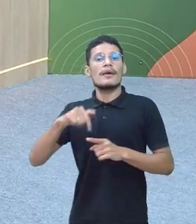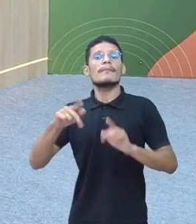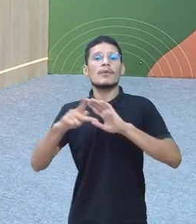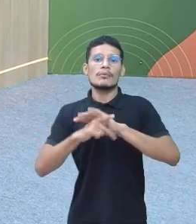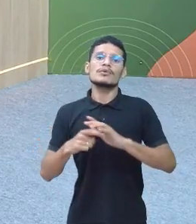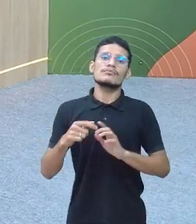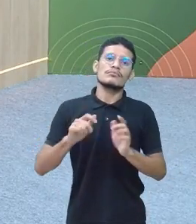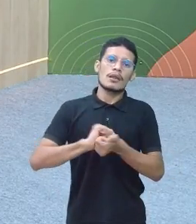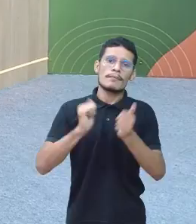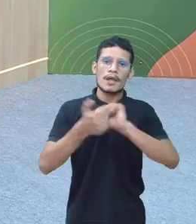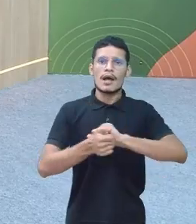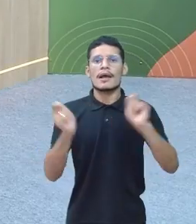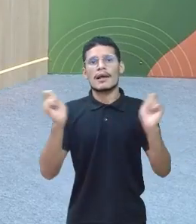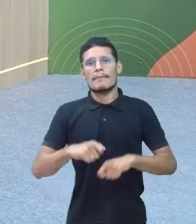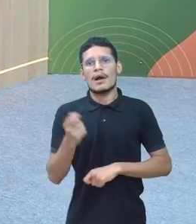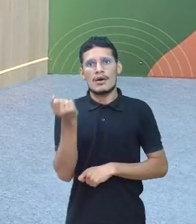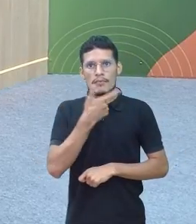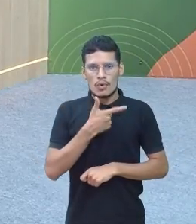humor.